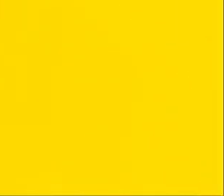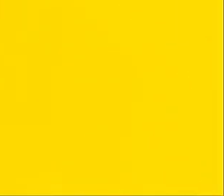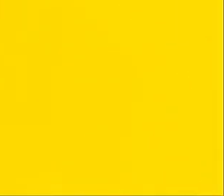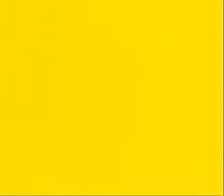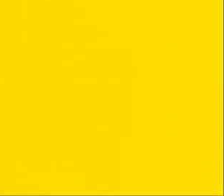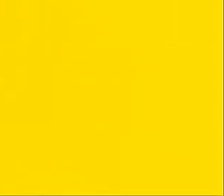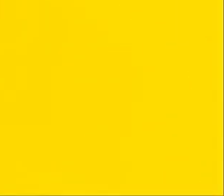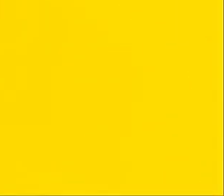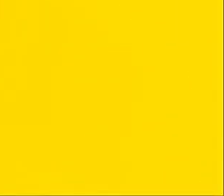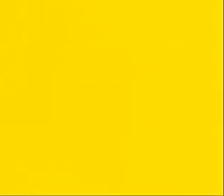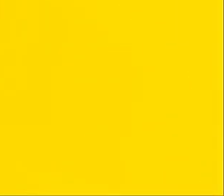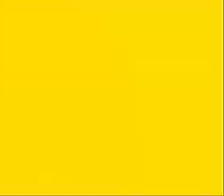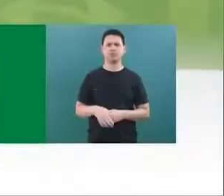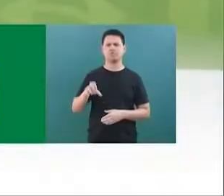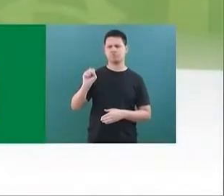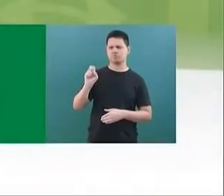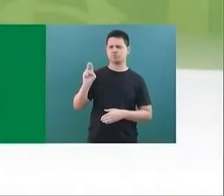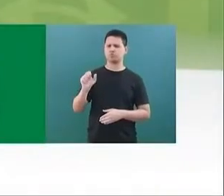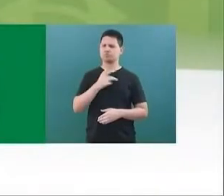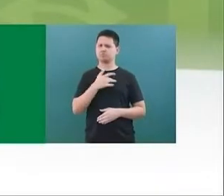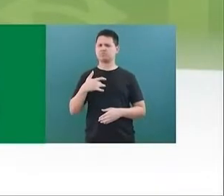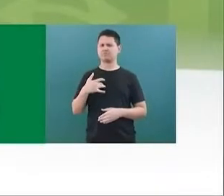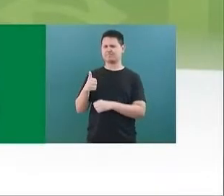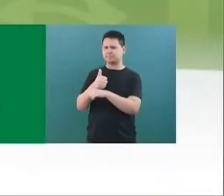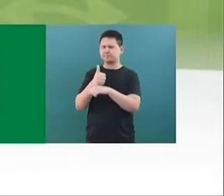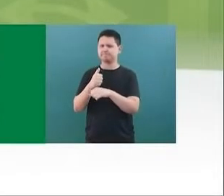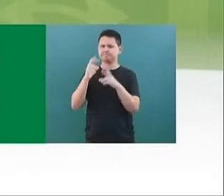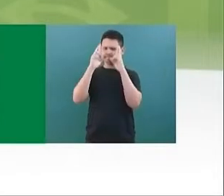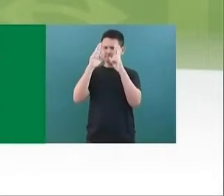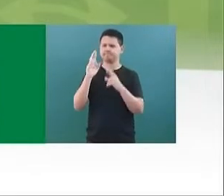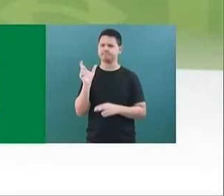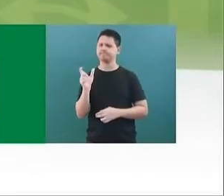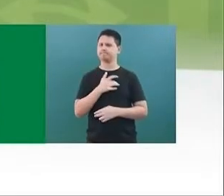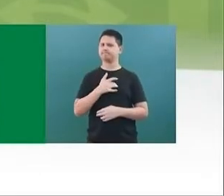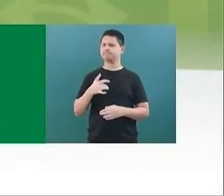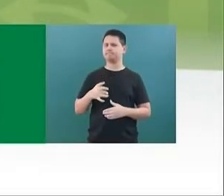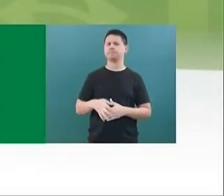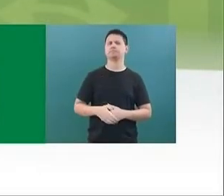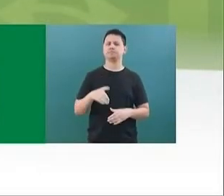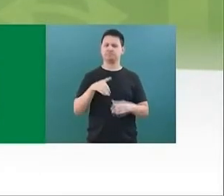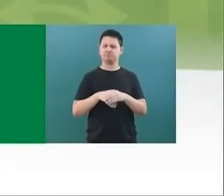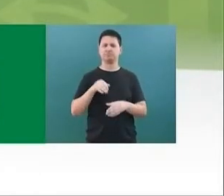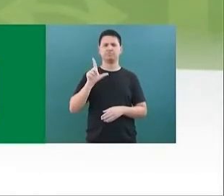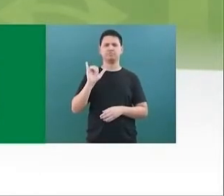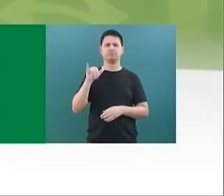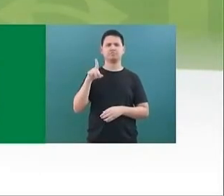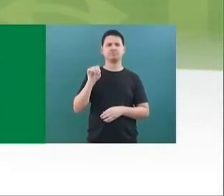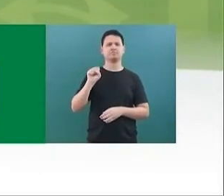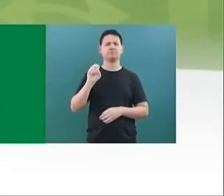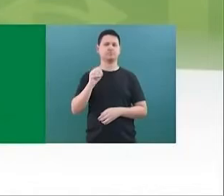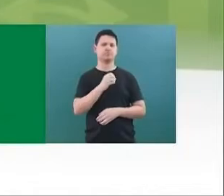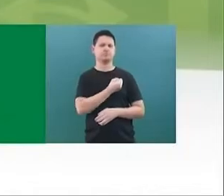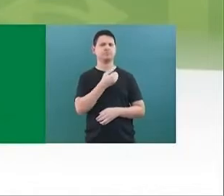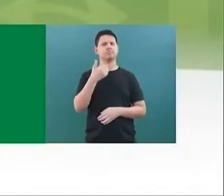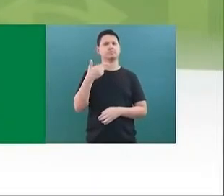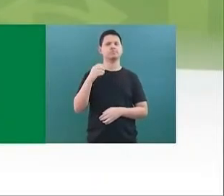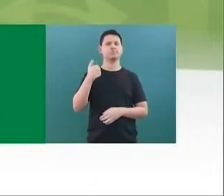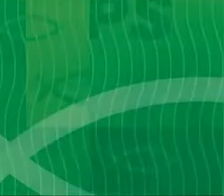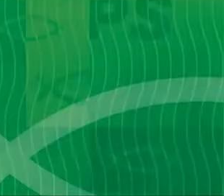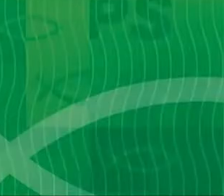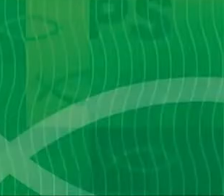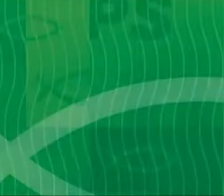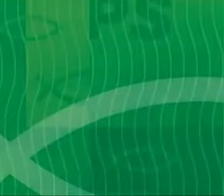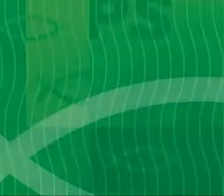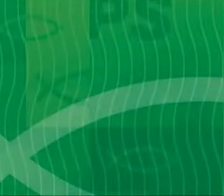50 faz diferença. Pelo fortalecimento do SUS e respeito dos planos de saúde com os pacientes. Vote Dr. Lindoso